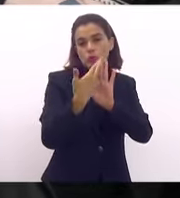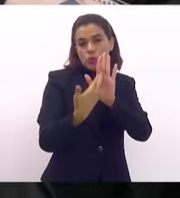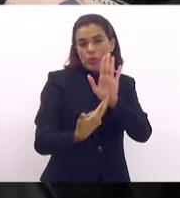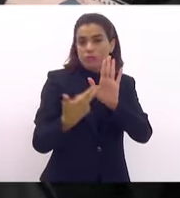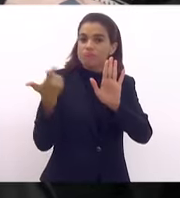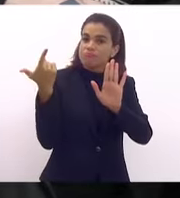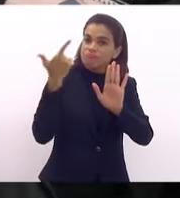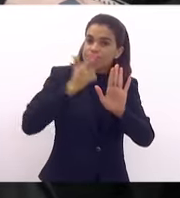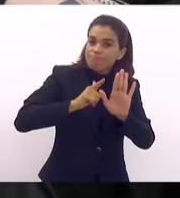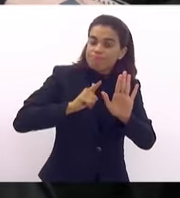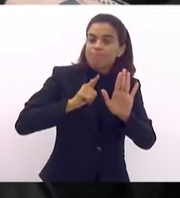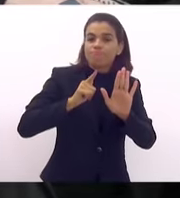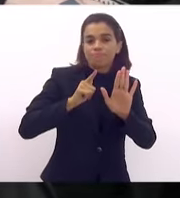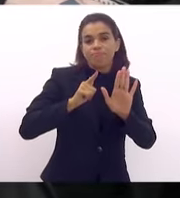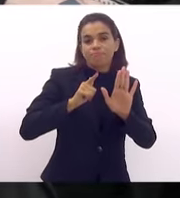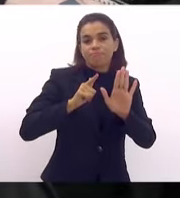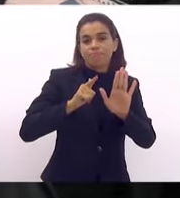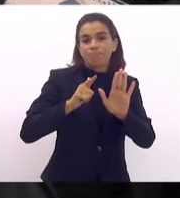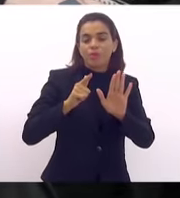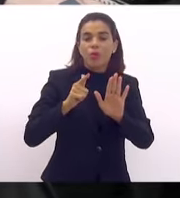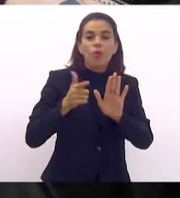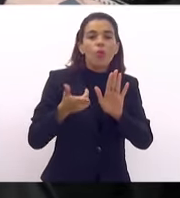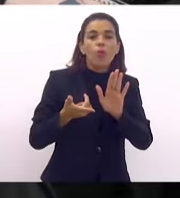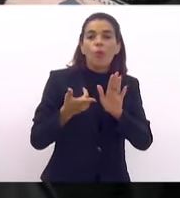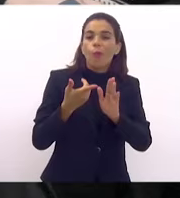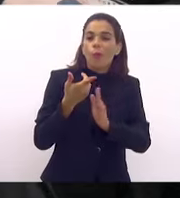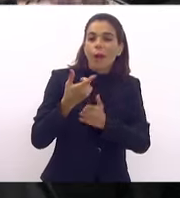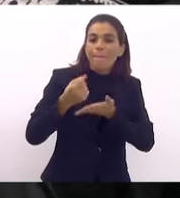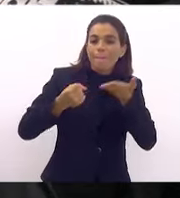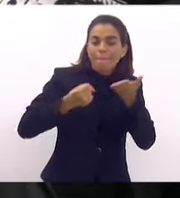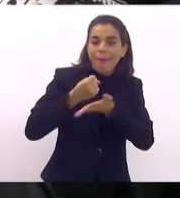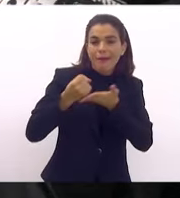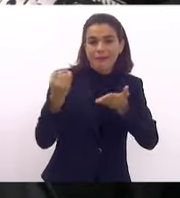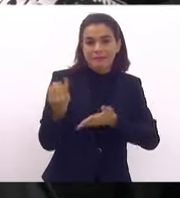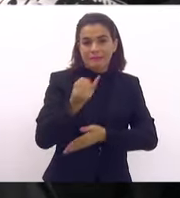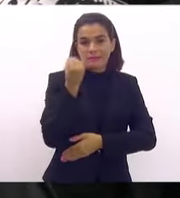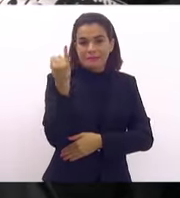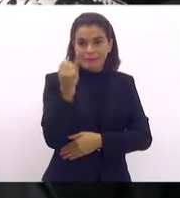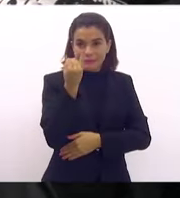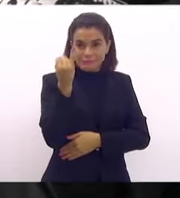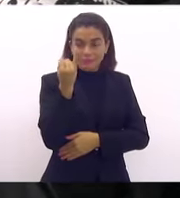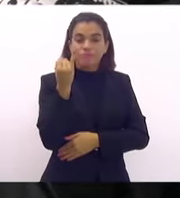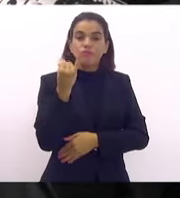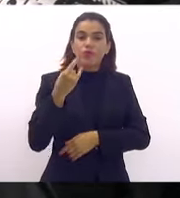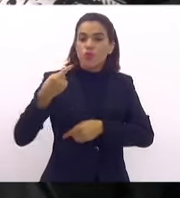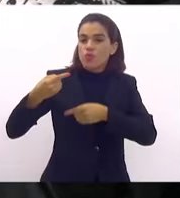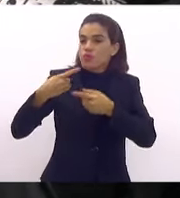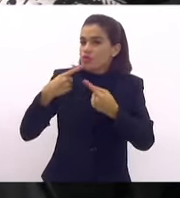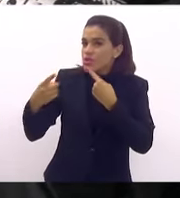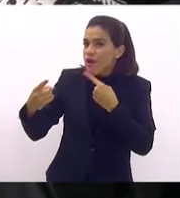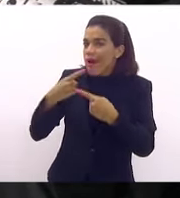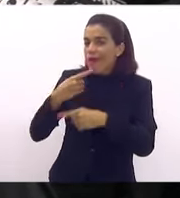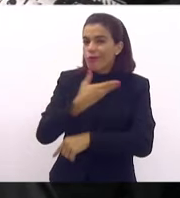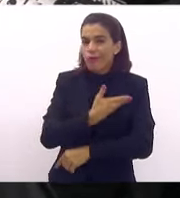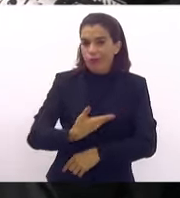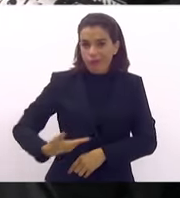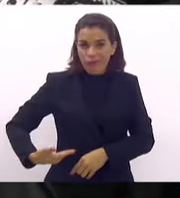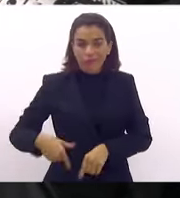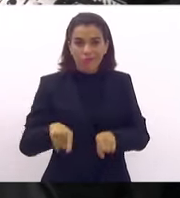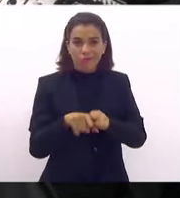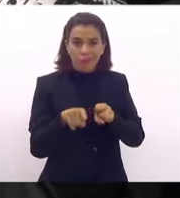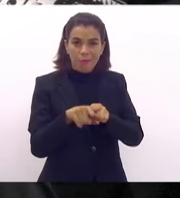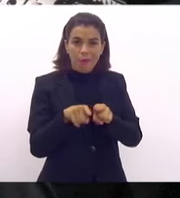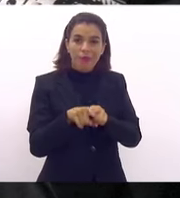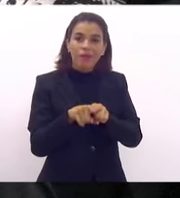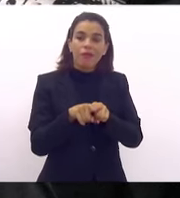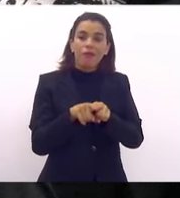conseguiu fazer isso, produziu uma síntese importante com o diálogo com o governo, com o diálogo com deputados